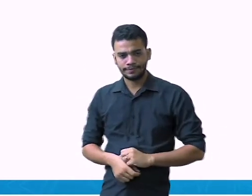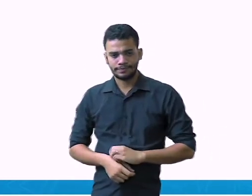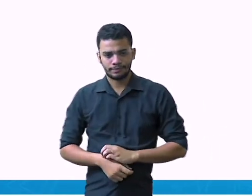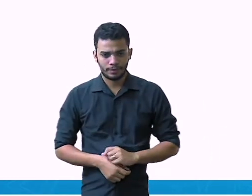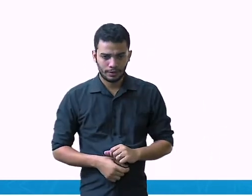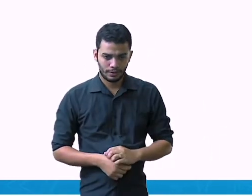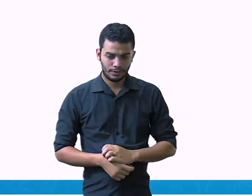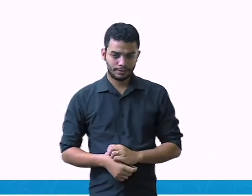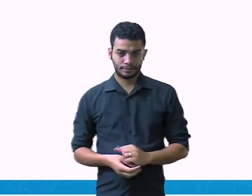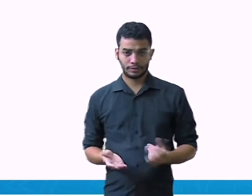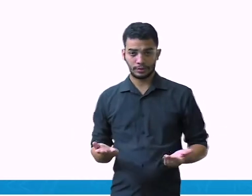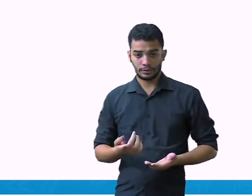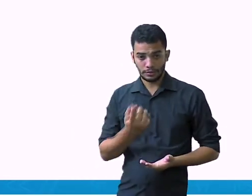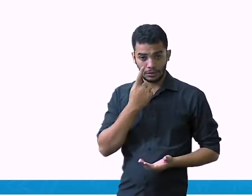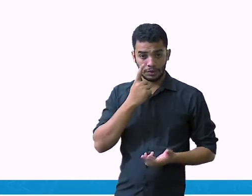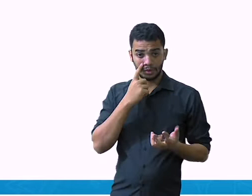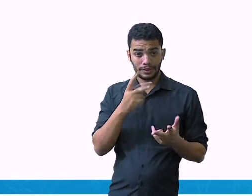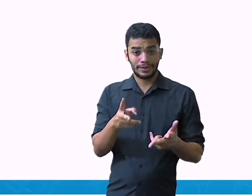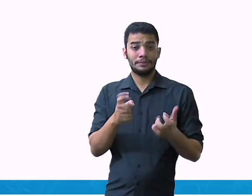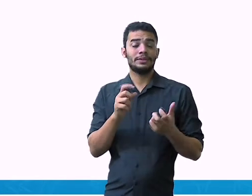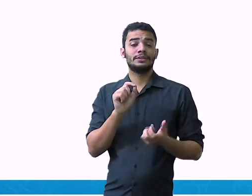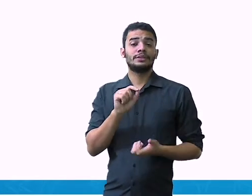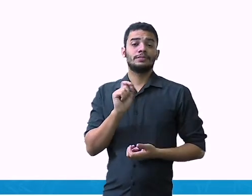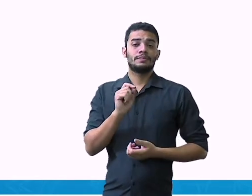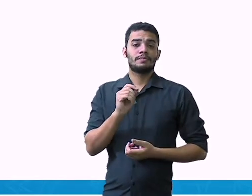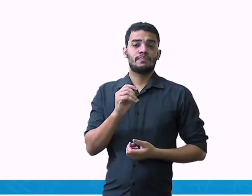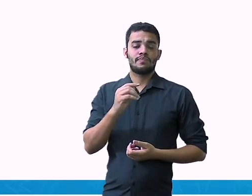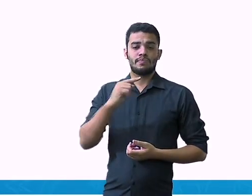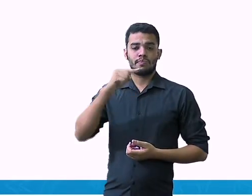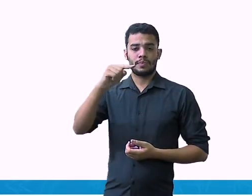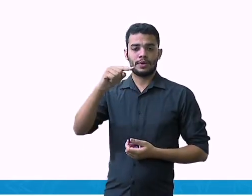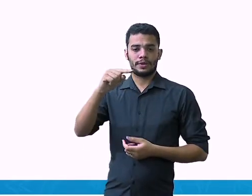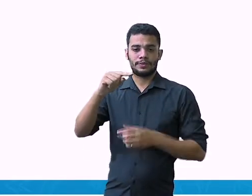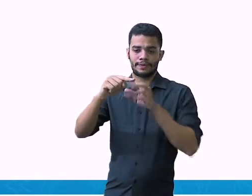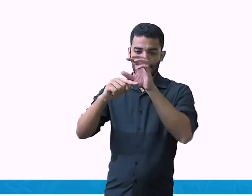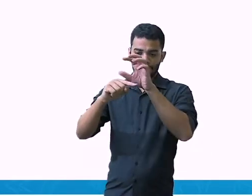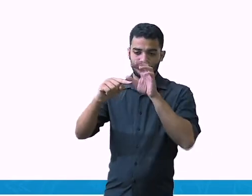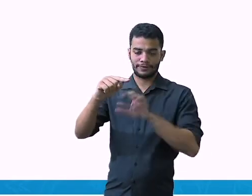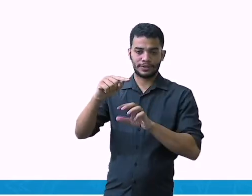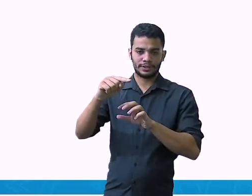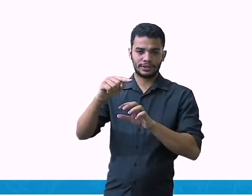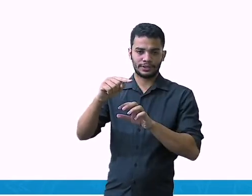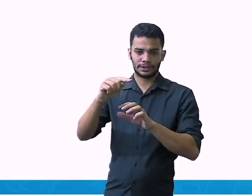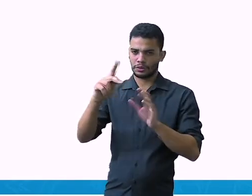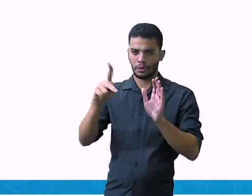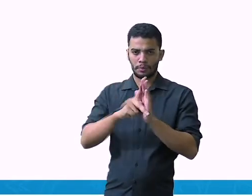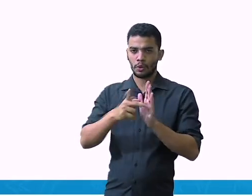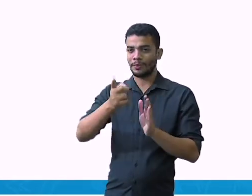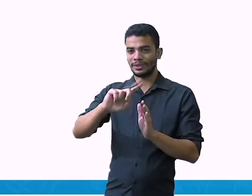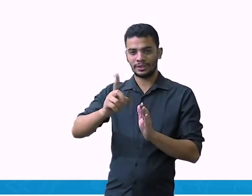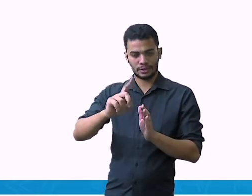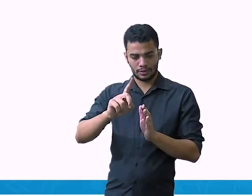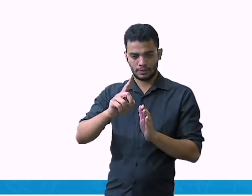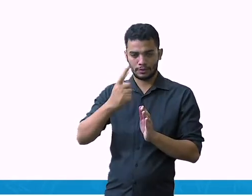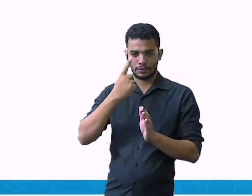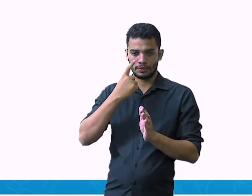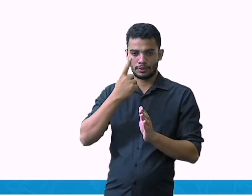Frações impróprias. Nós temos aqui, então, duas figuras novamente. Na primeira, eu tenho